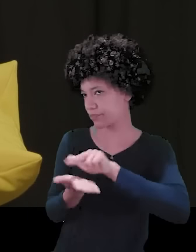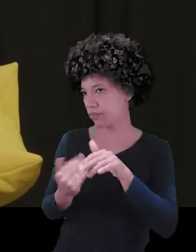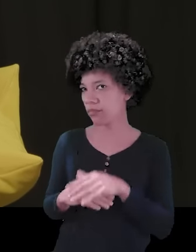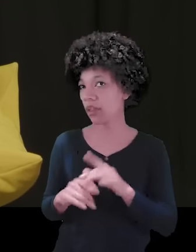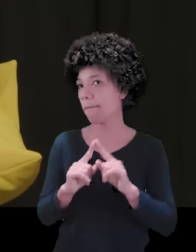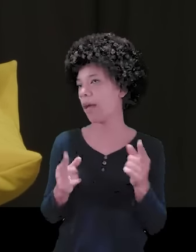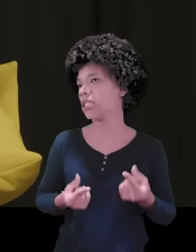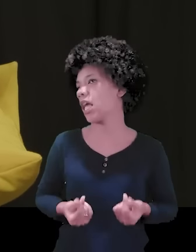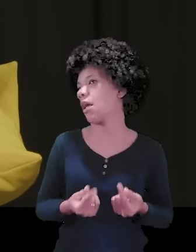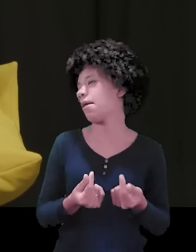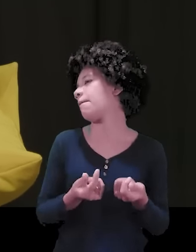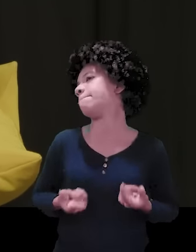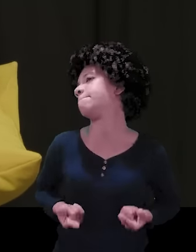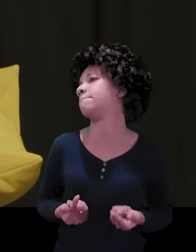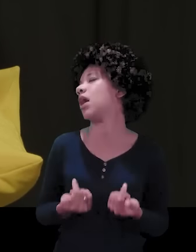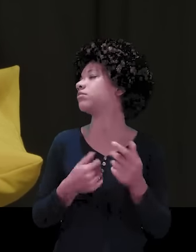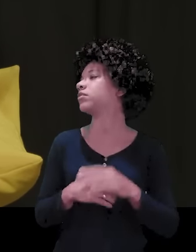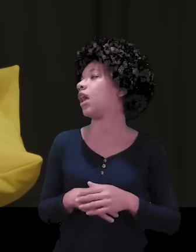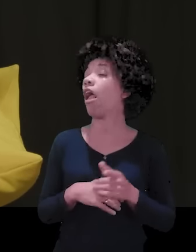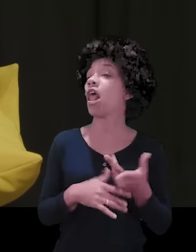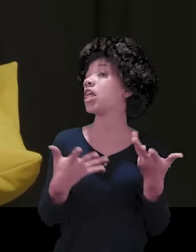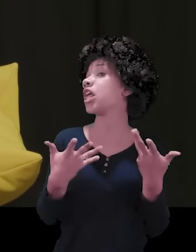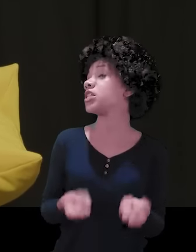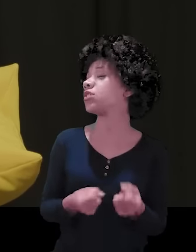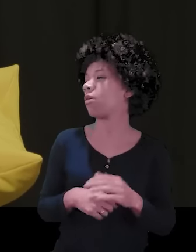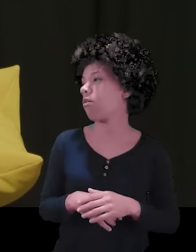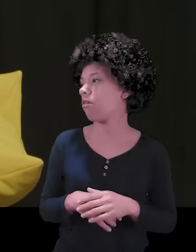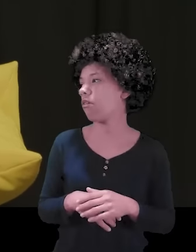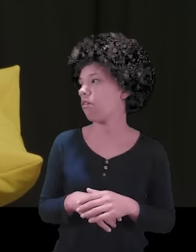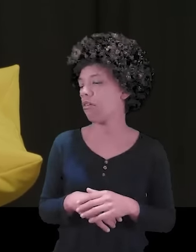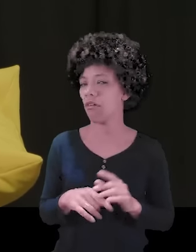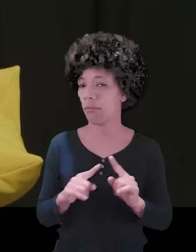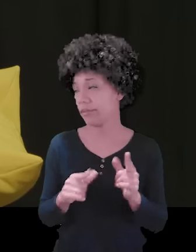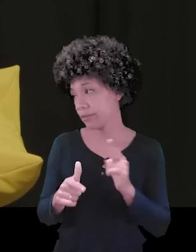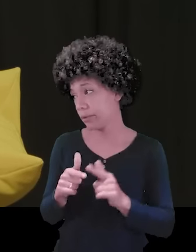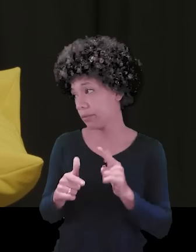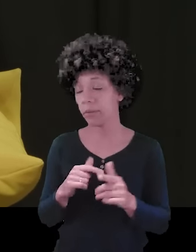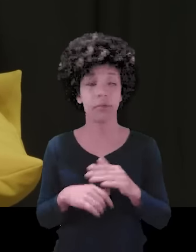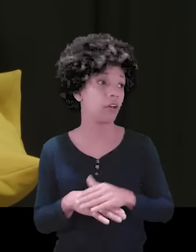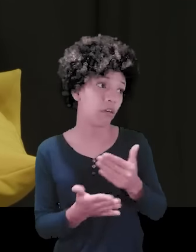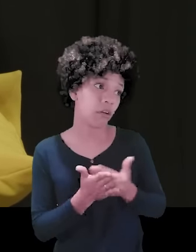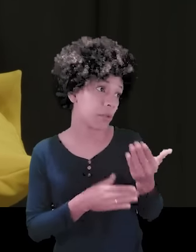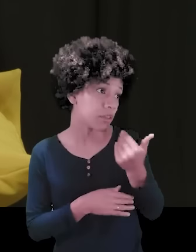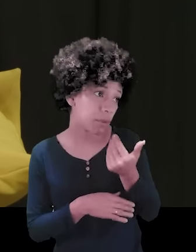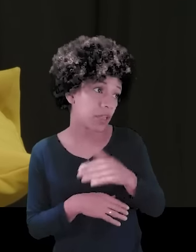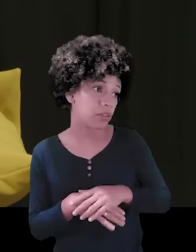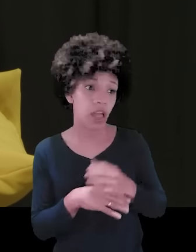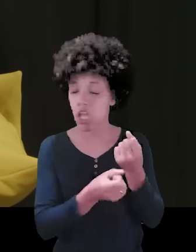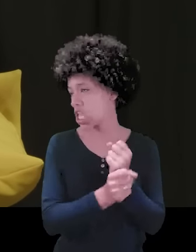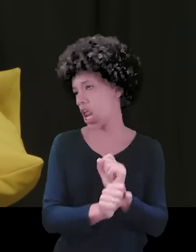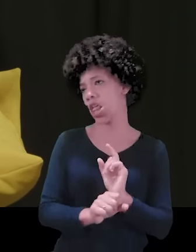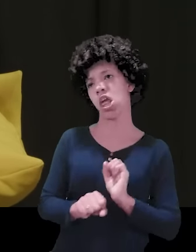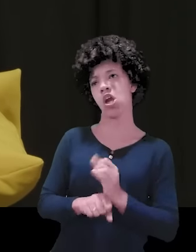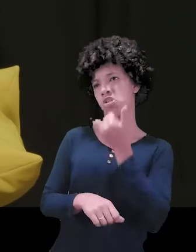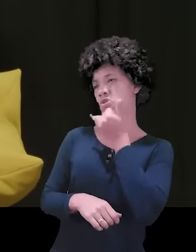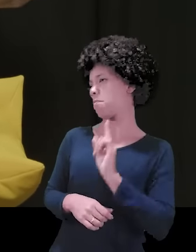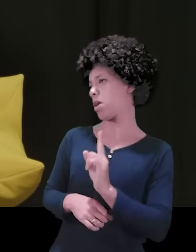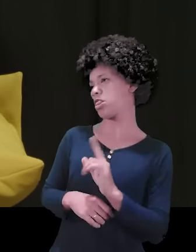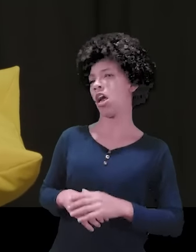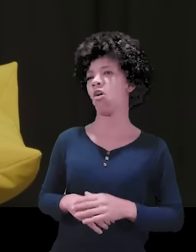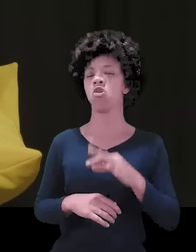falar assim lá mas está recebendo o dinheiro ele que quis isso é isso mesmo tá comendo não isso aí na escravidão Espera aí